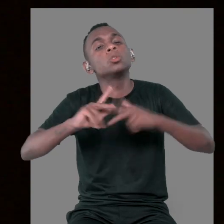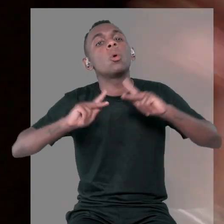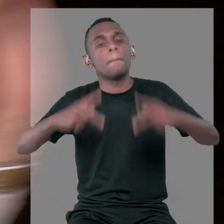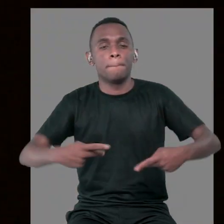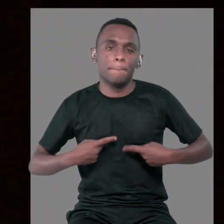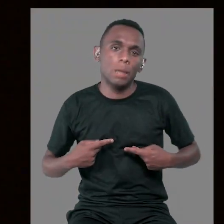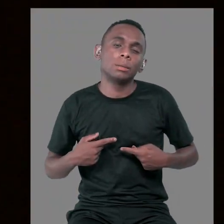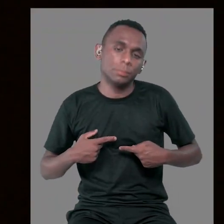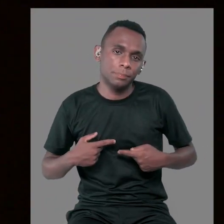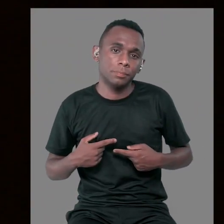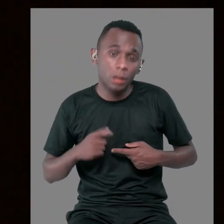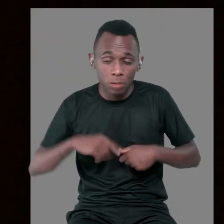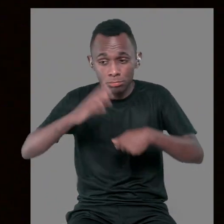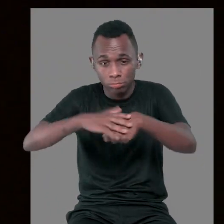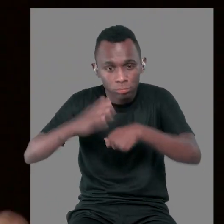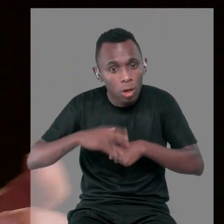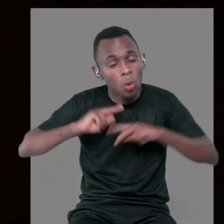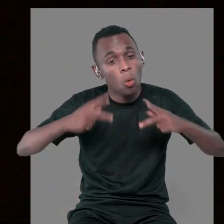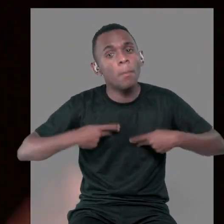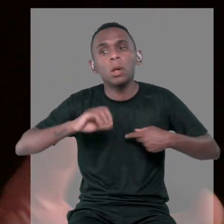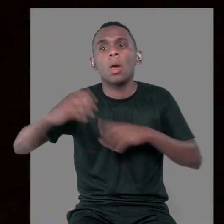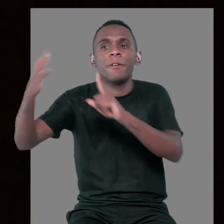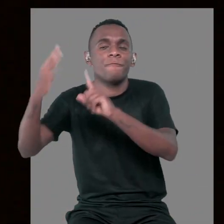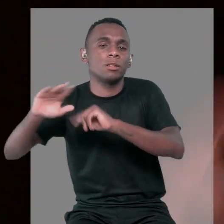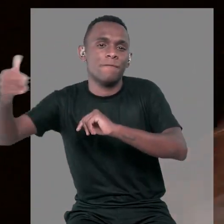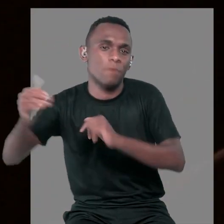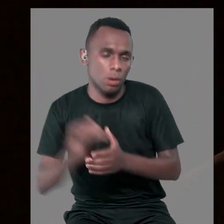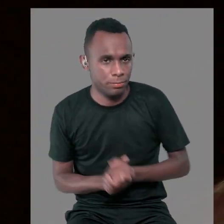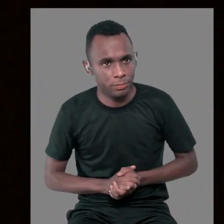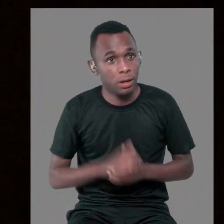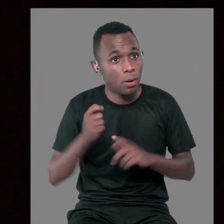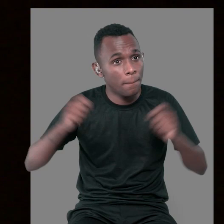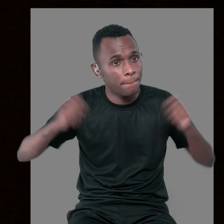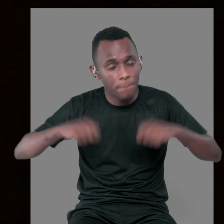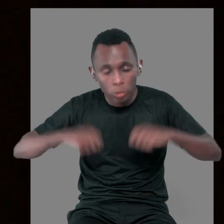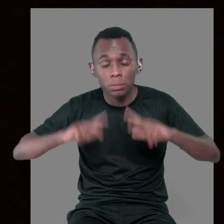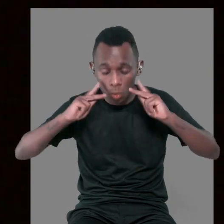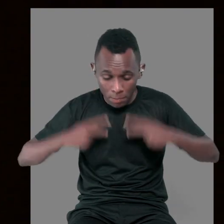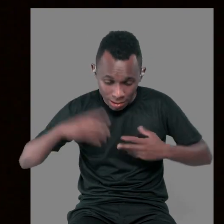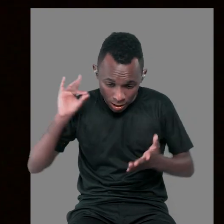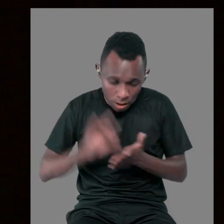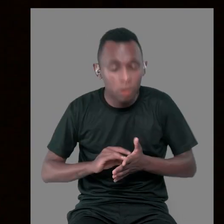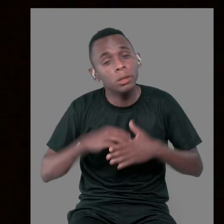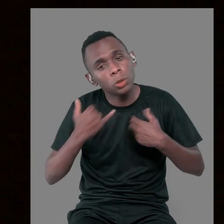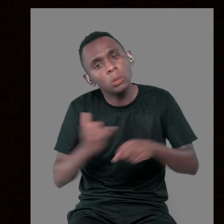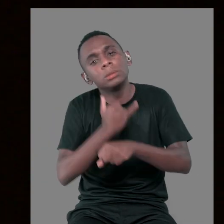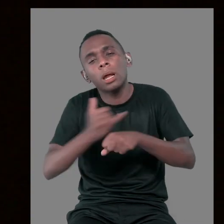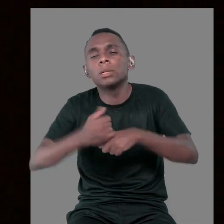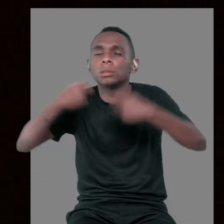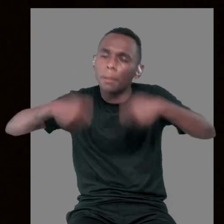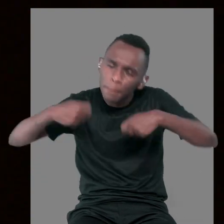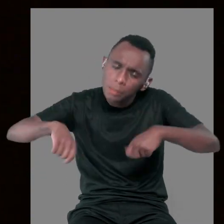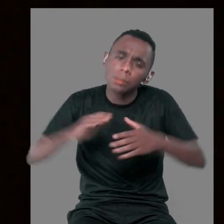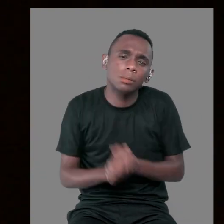numa natureza abstrata. É uma possibilidade real. E aí ferramentas são necessárias. Eu estou inteiramente de acordo com você.